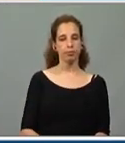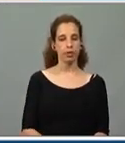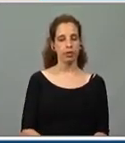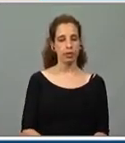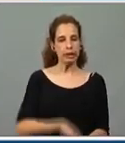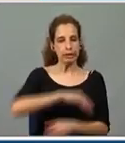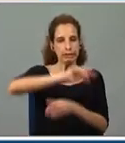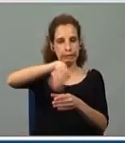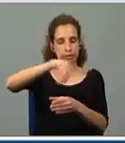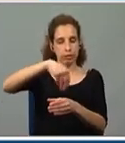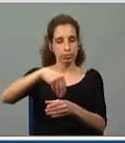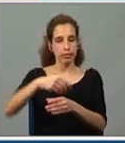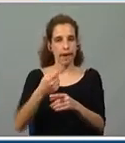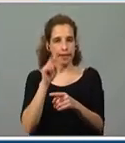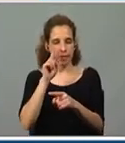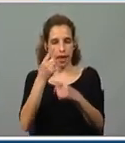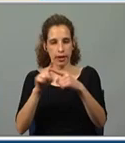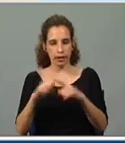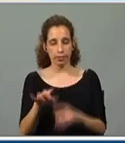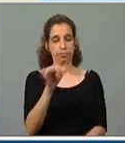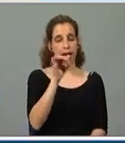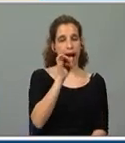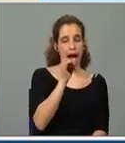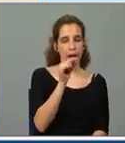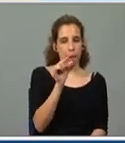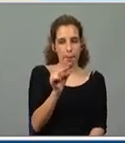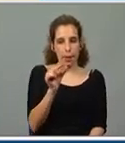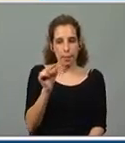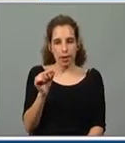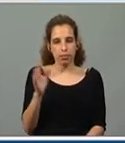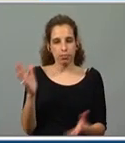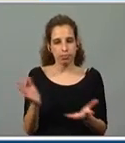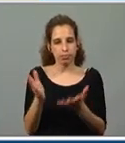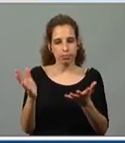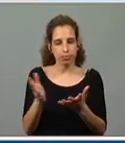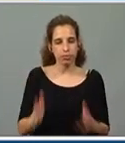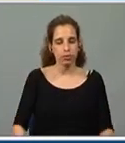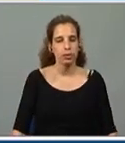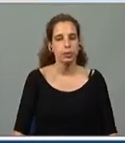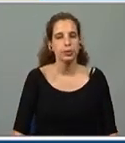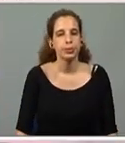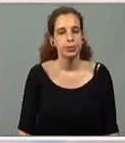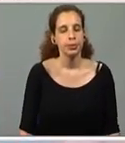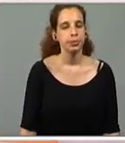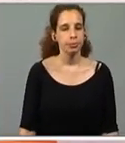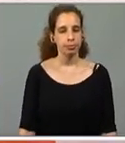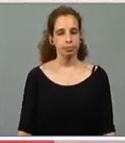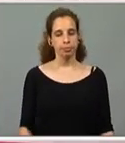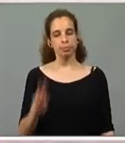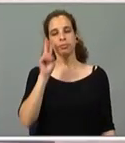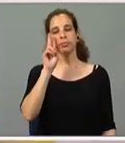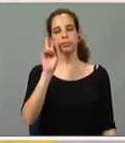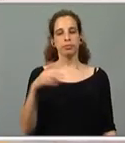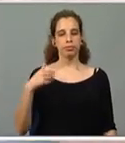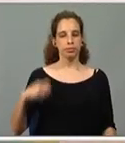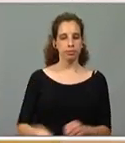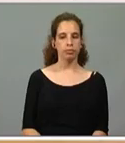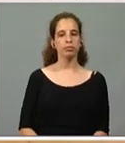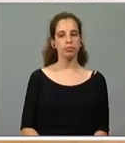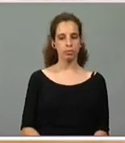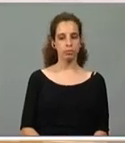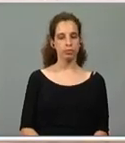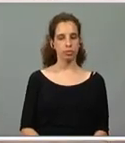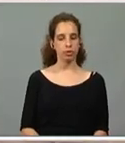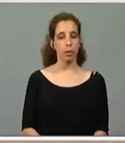aqui uma mistura heterogénea. Temos água e temos partículas em suspensão. Ora, viram então a realização de